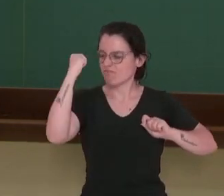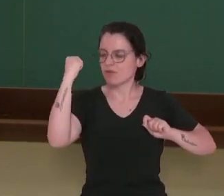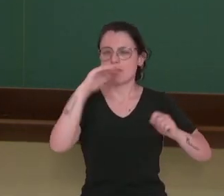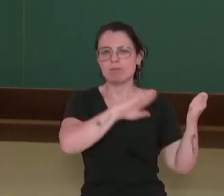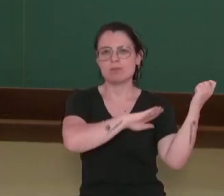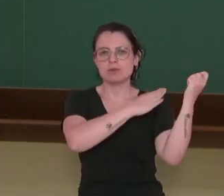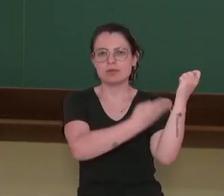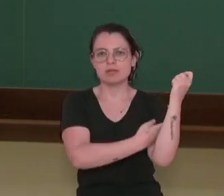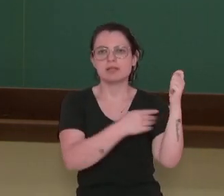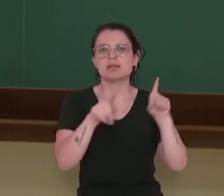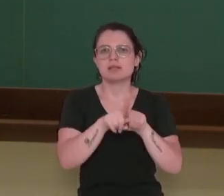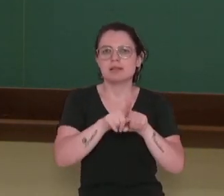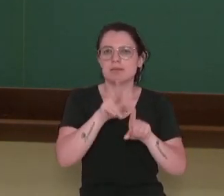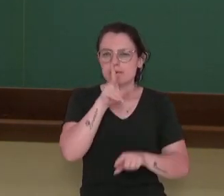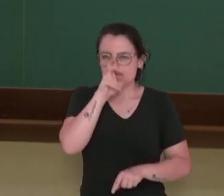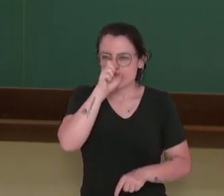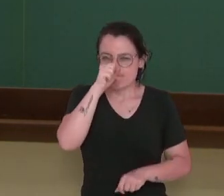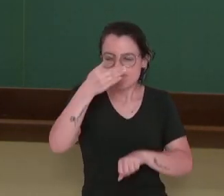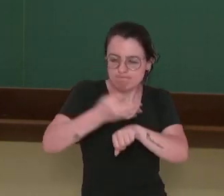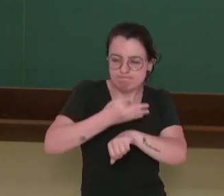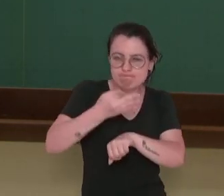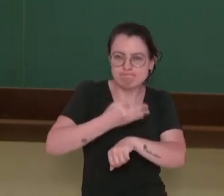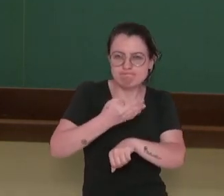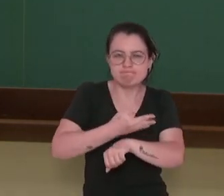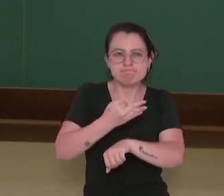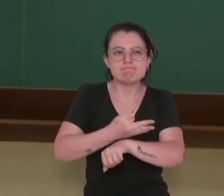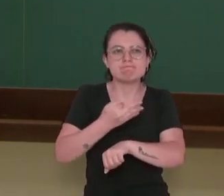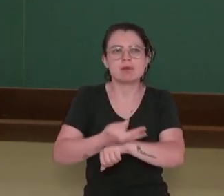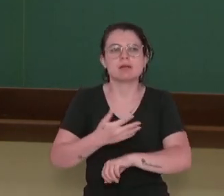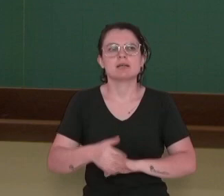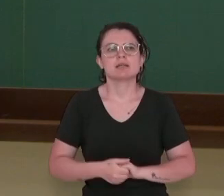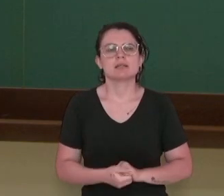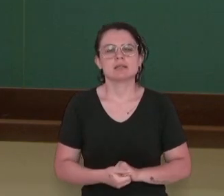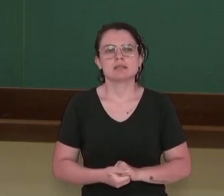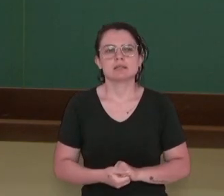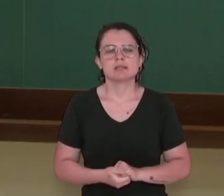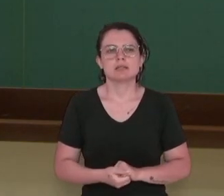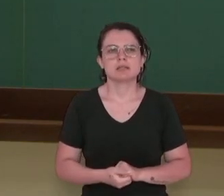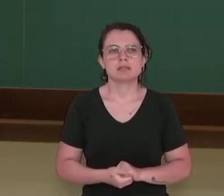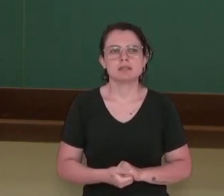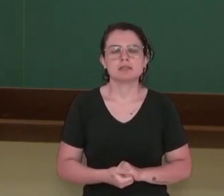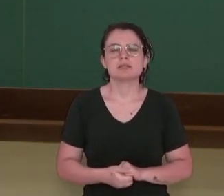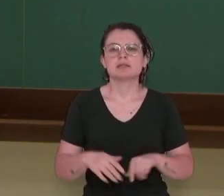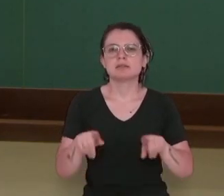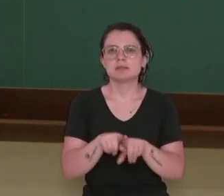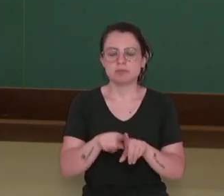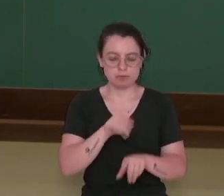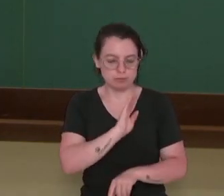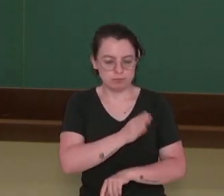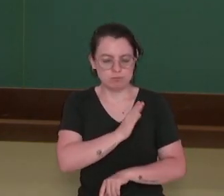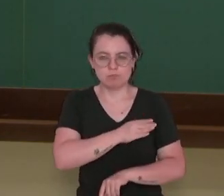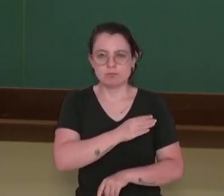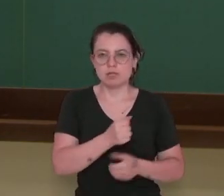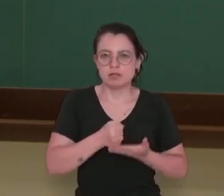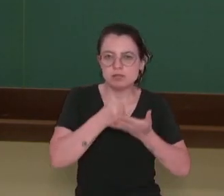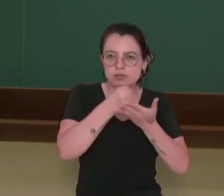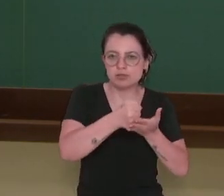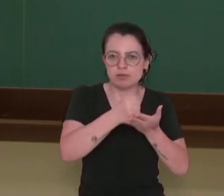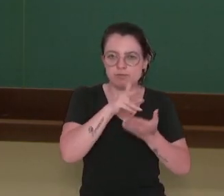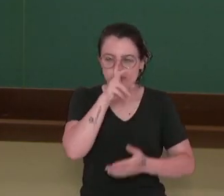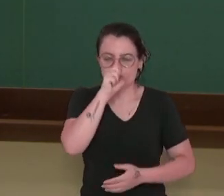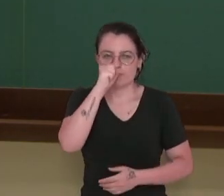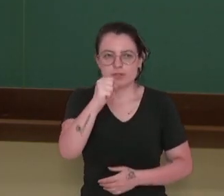resistência aeróbia, a resistência ali também cardiorrespiratória, entre